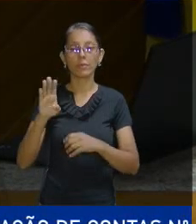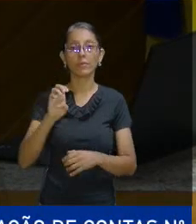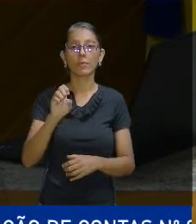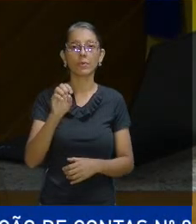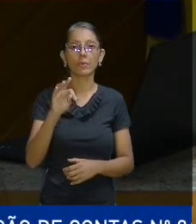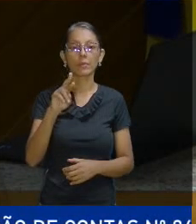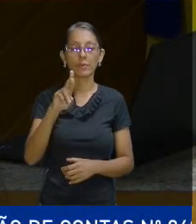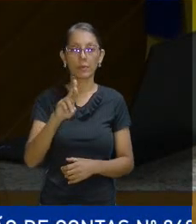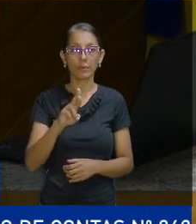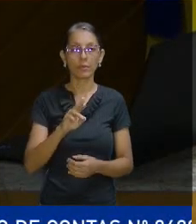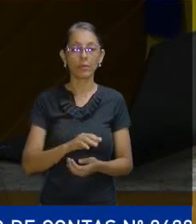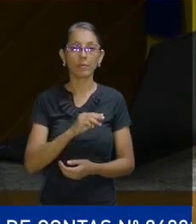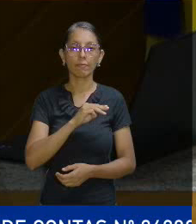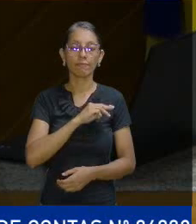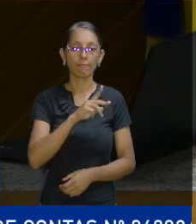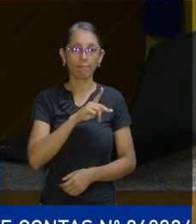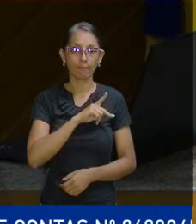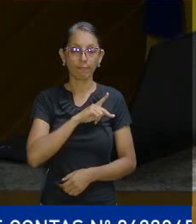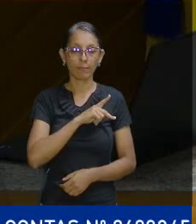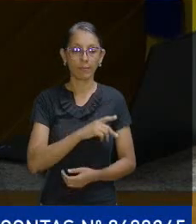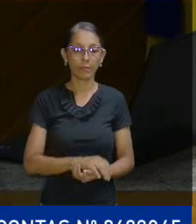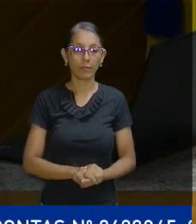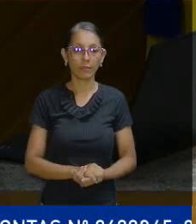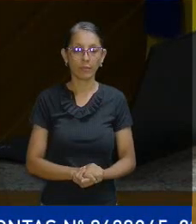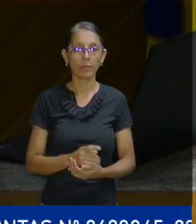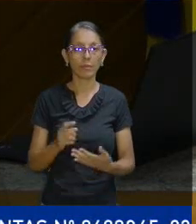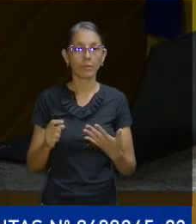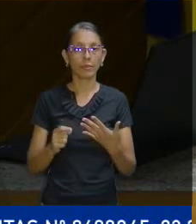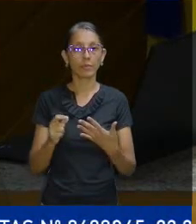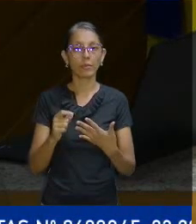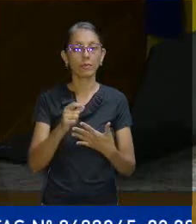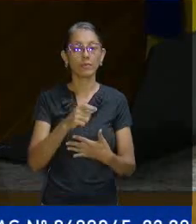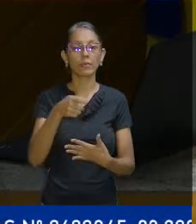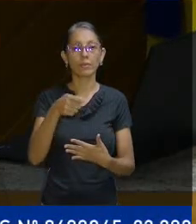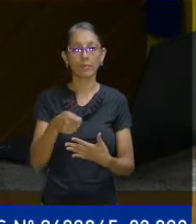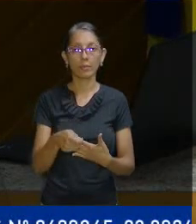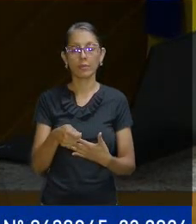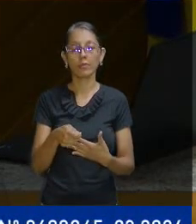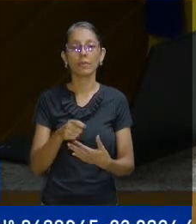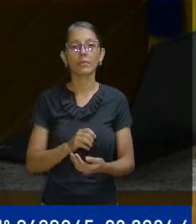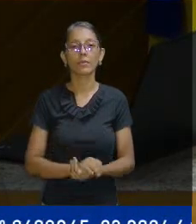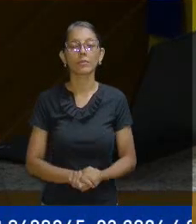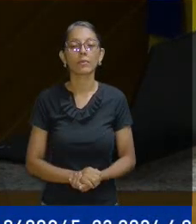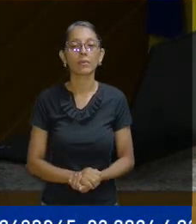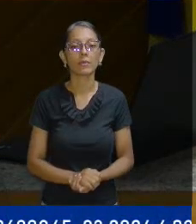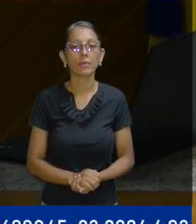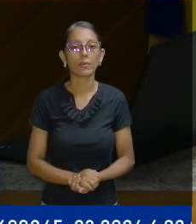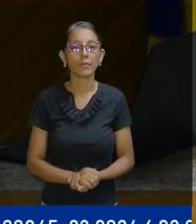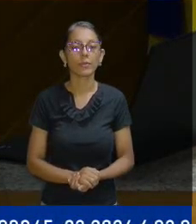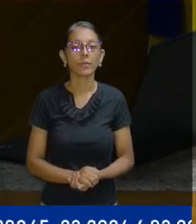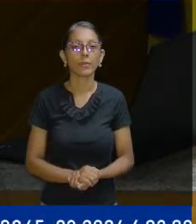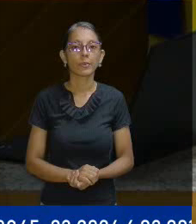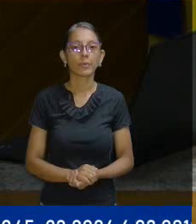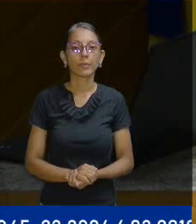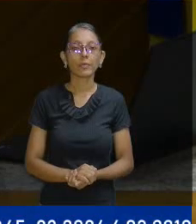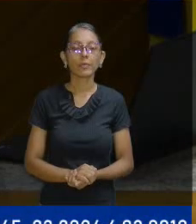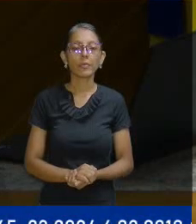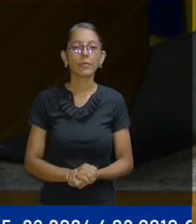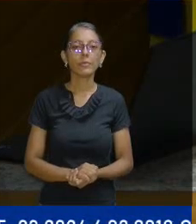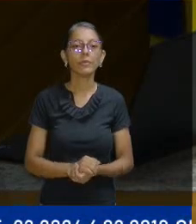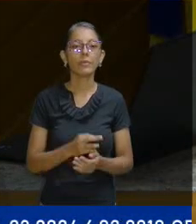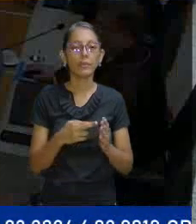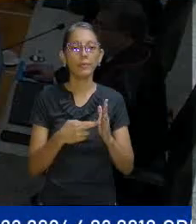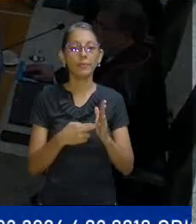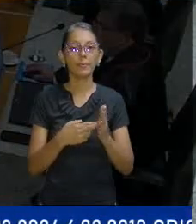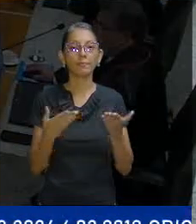Eleitoral. Atuarão como vogais a juíza Tina Souza e os juízes Normande Souza, Rivaldo Valente e Agostinho Silvério.